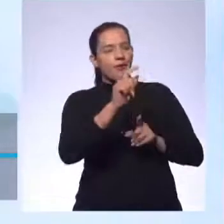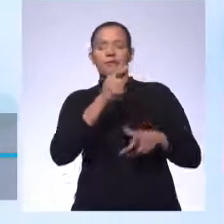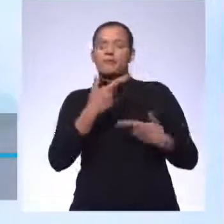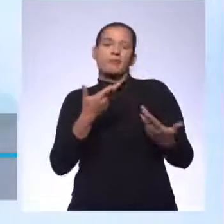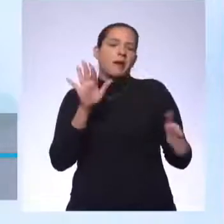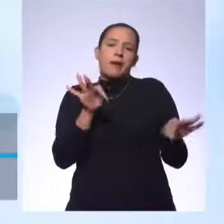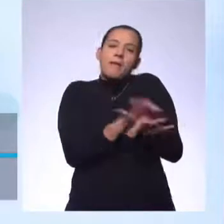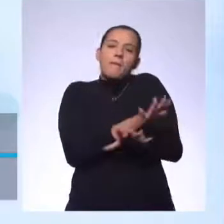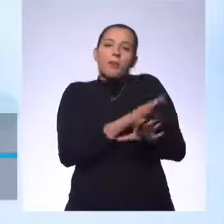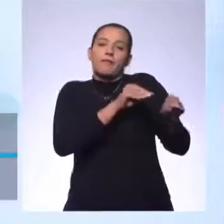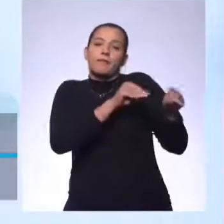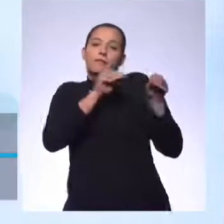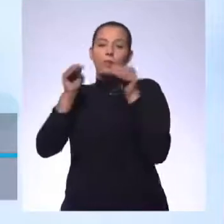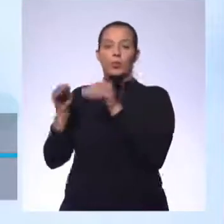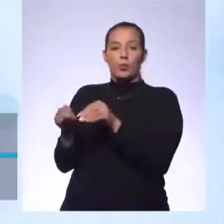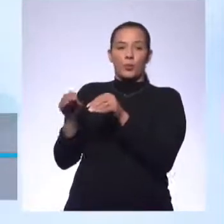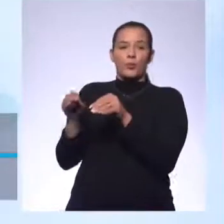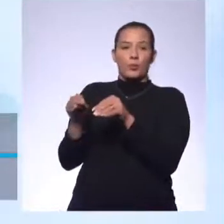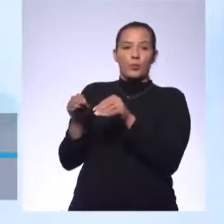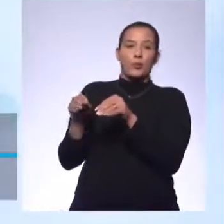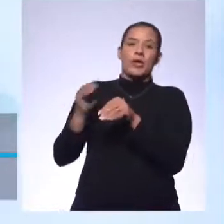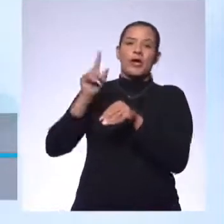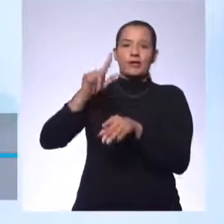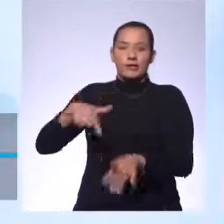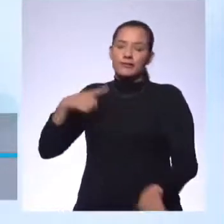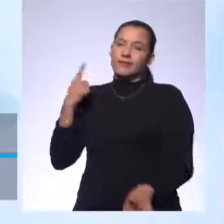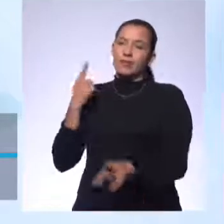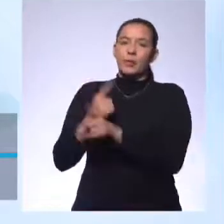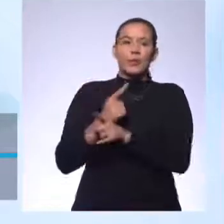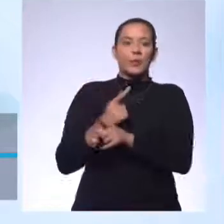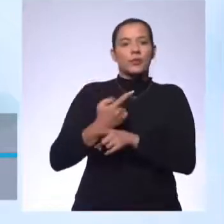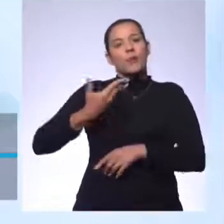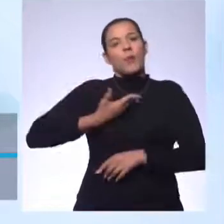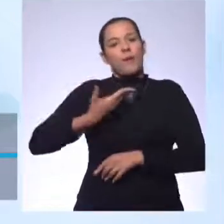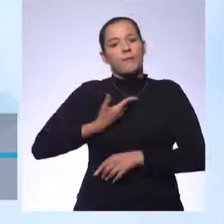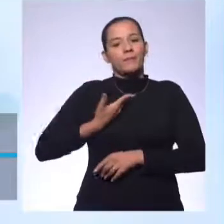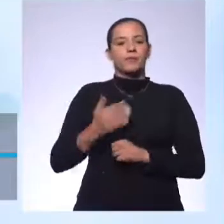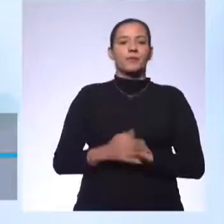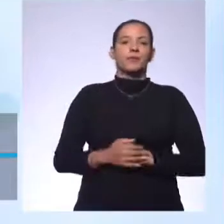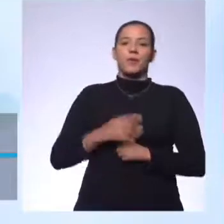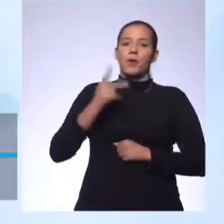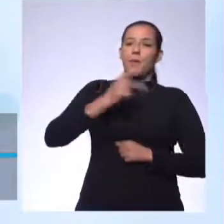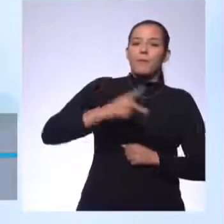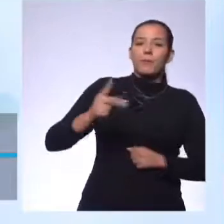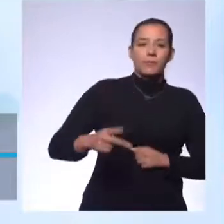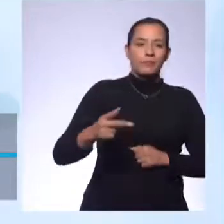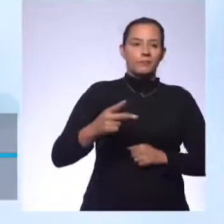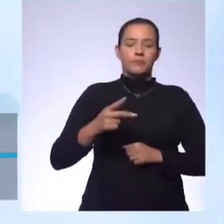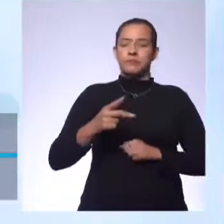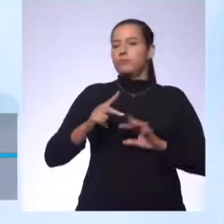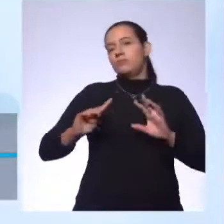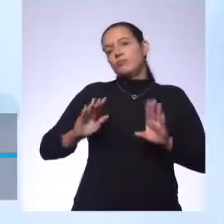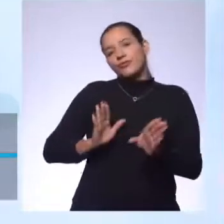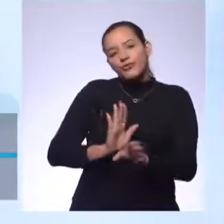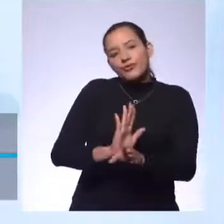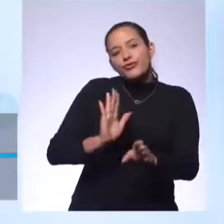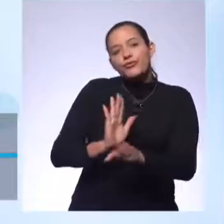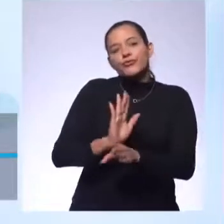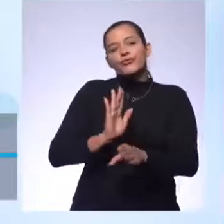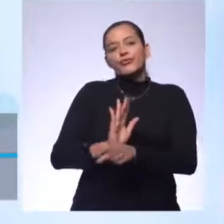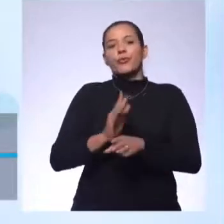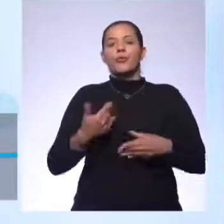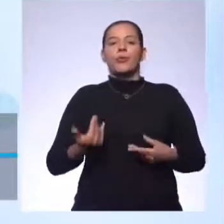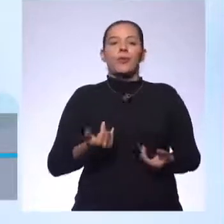aconteceu, você mudou. E por conta disso, você, sei lá, conheceu um grande amigo, uma professora que te orientou a fazer